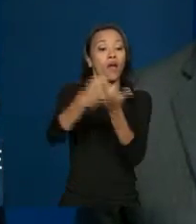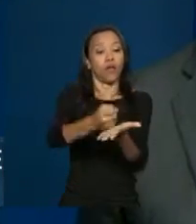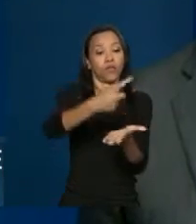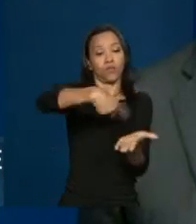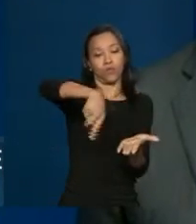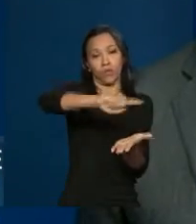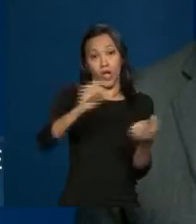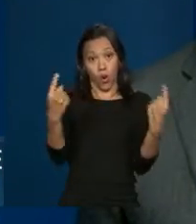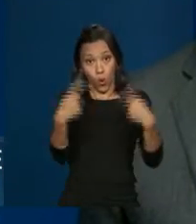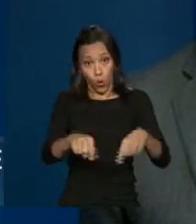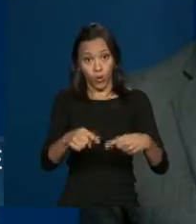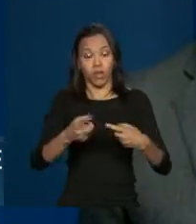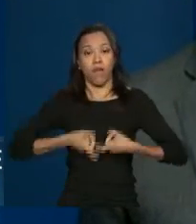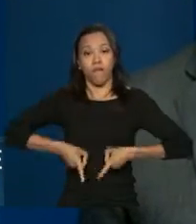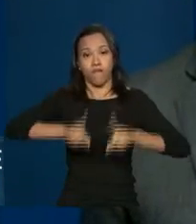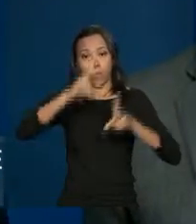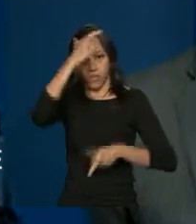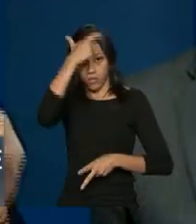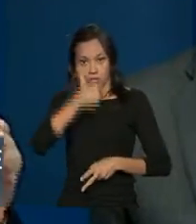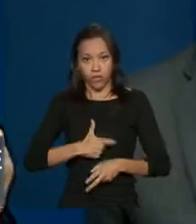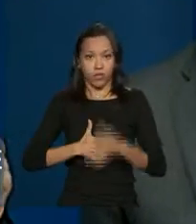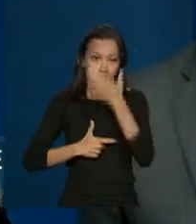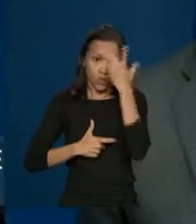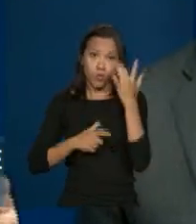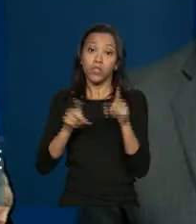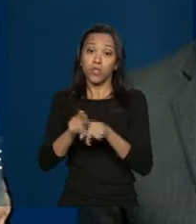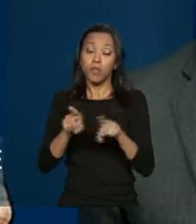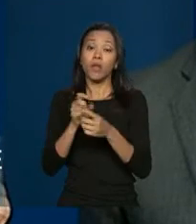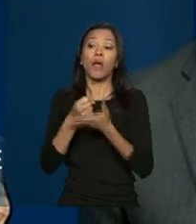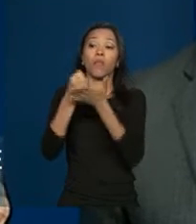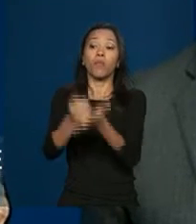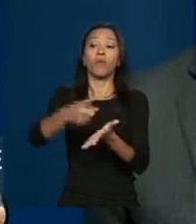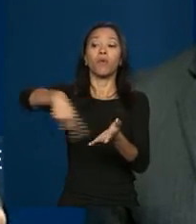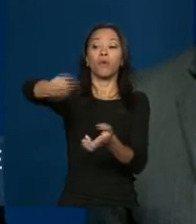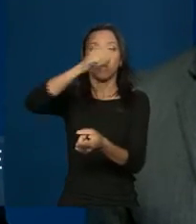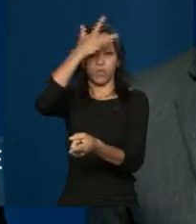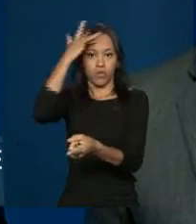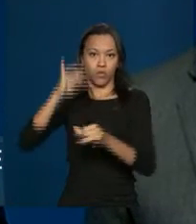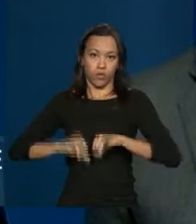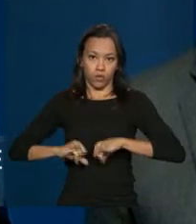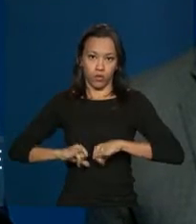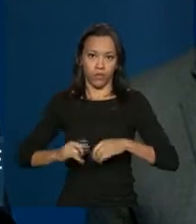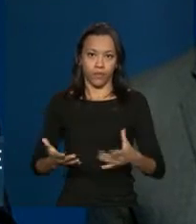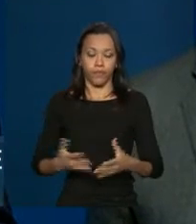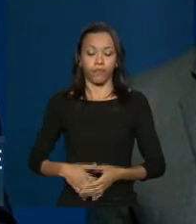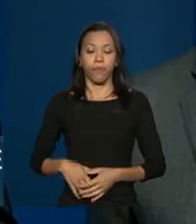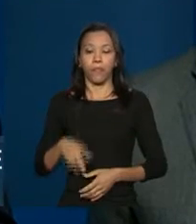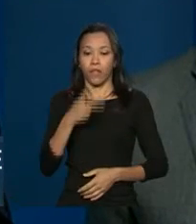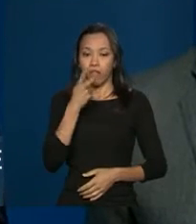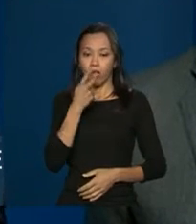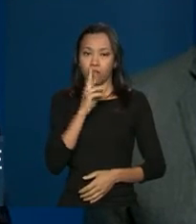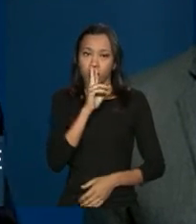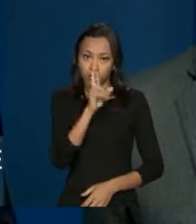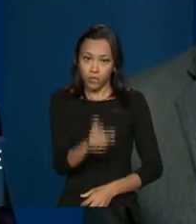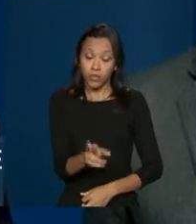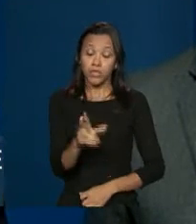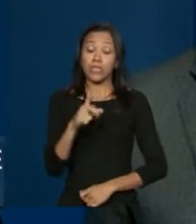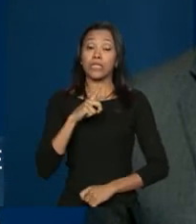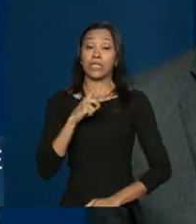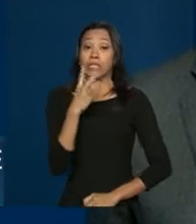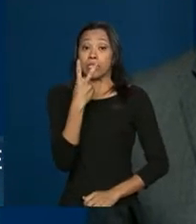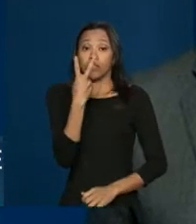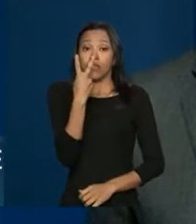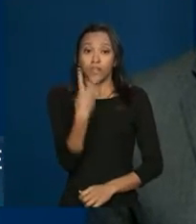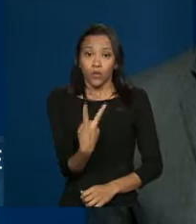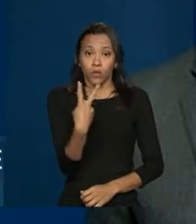Bom, uma pergunta bem relevante. Esses dois dados são, de fato, verificados. Merece destaque o